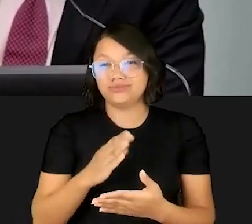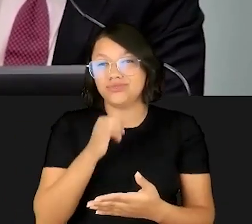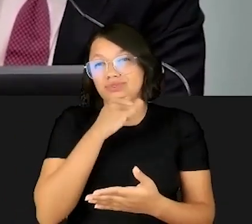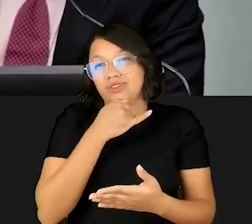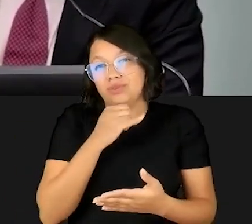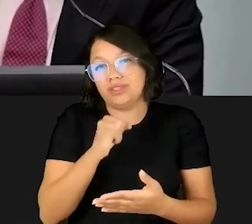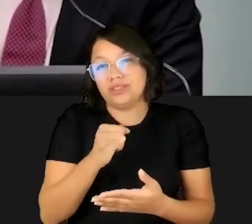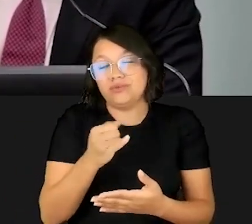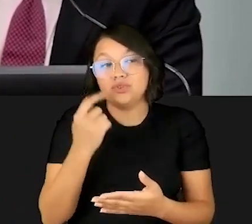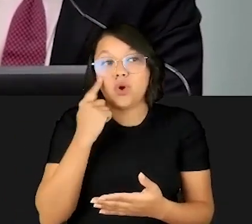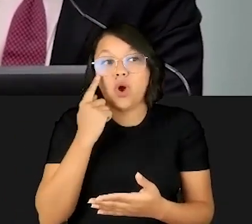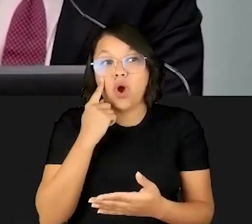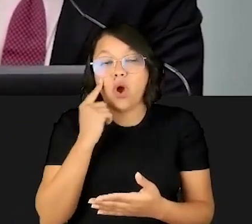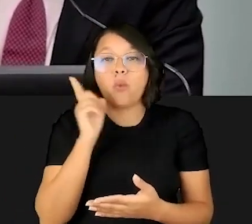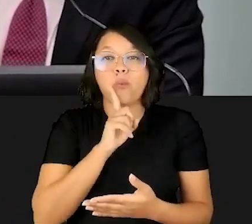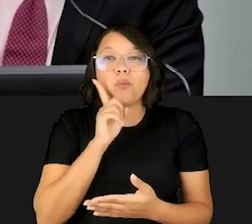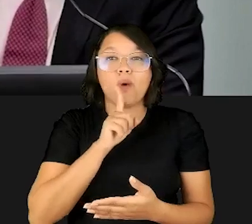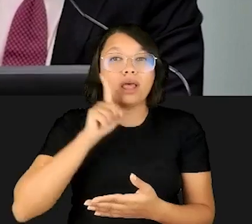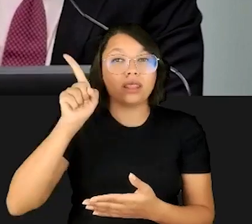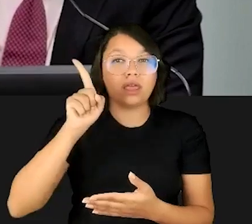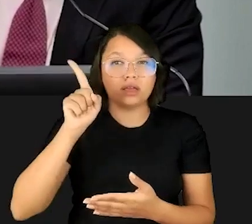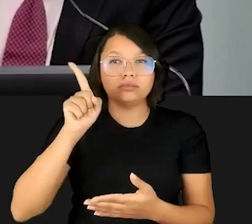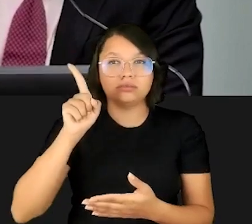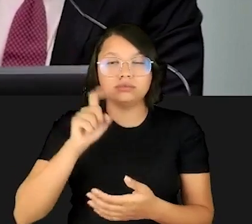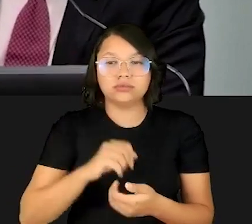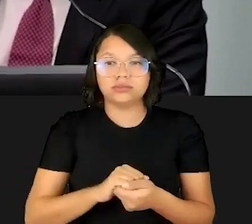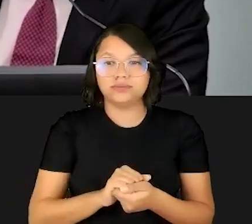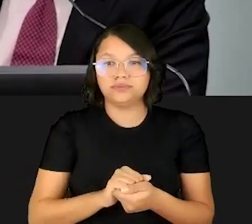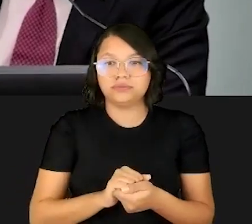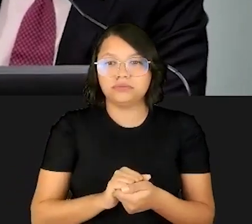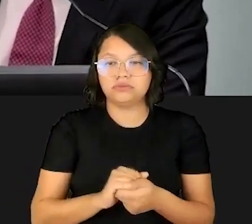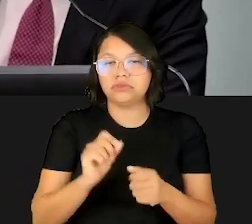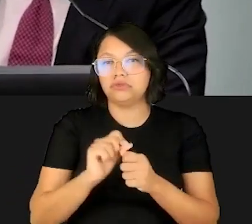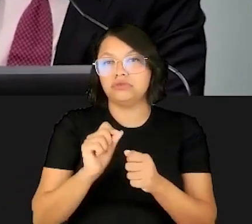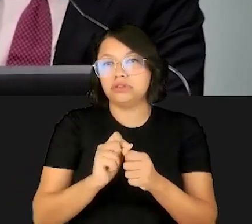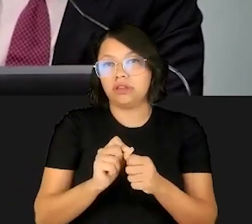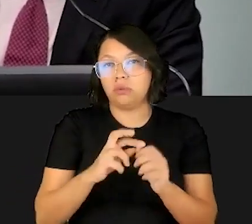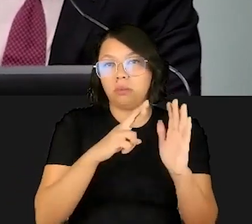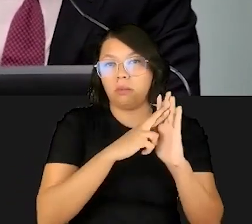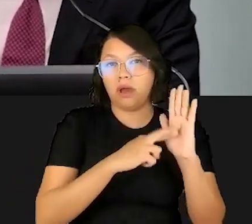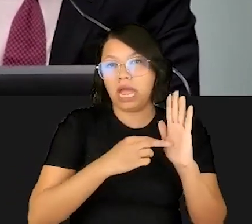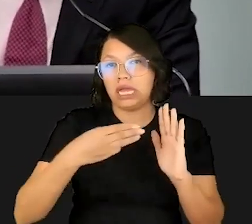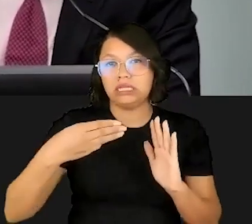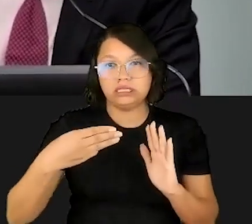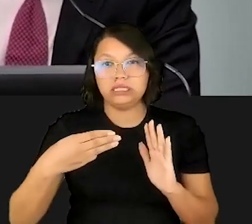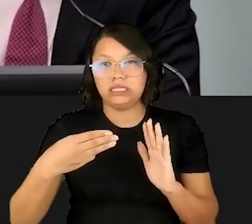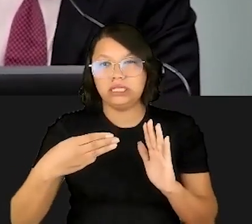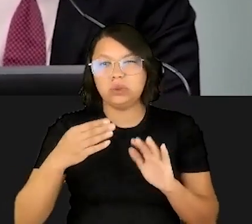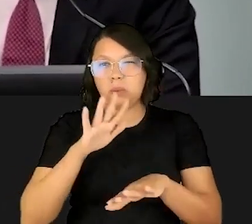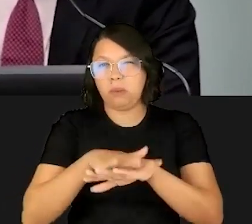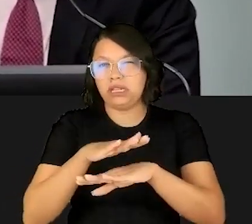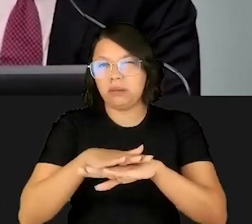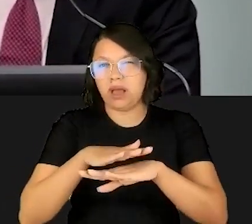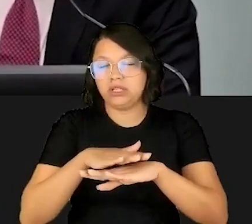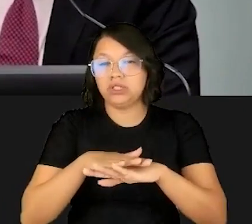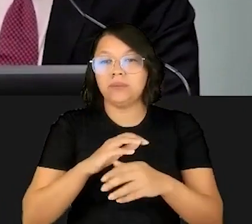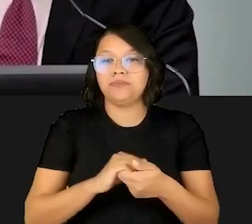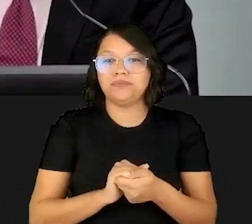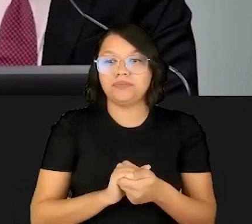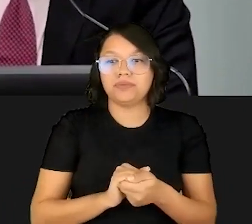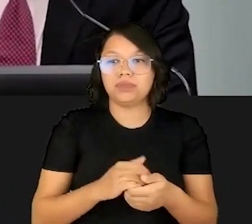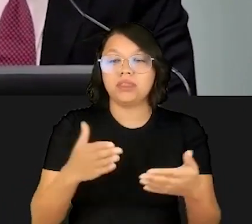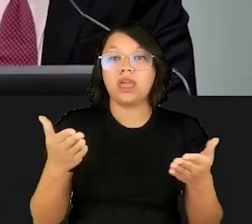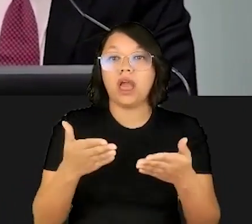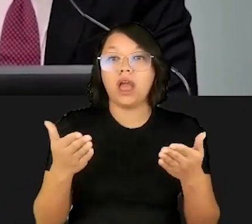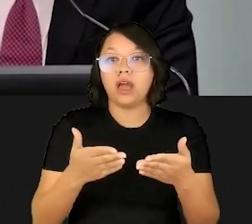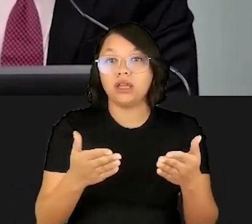de câncer nos Estados Unidos e fizermos uma regra simples, uma regra de 3 com a nossa população, o pico no Brasil deverá ser